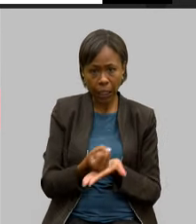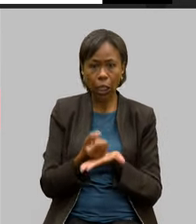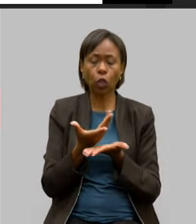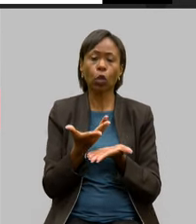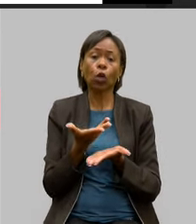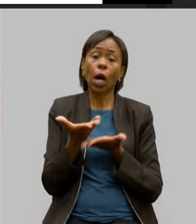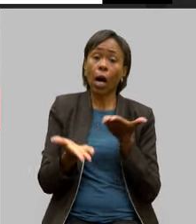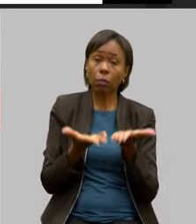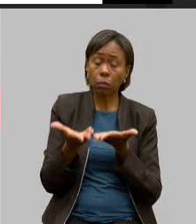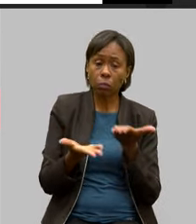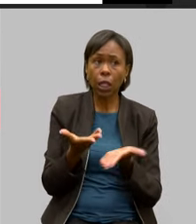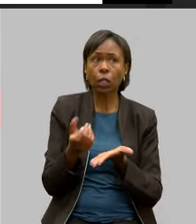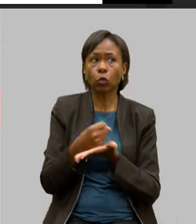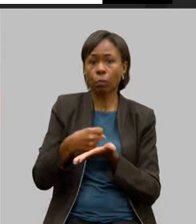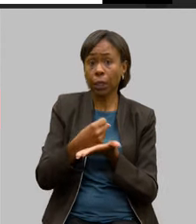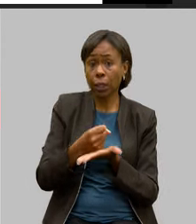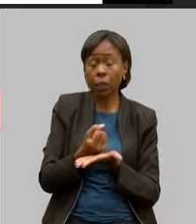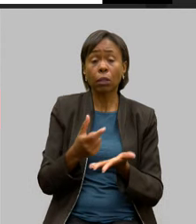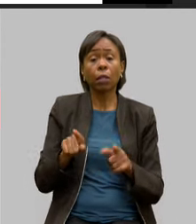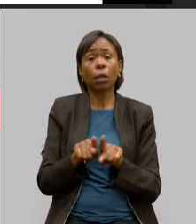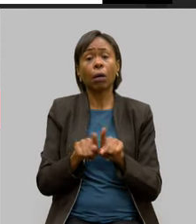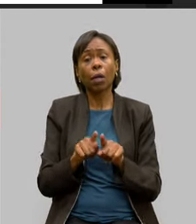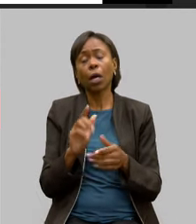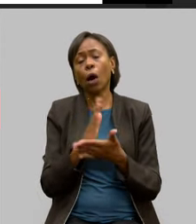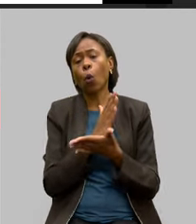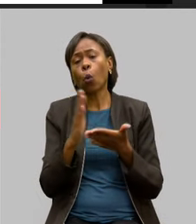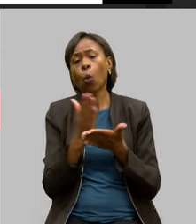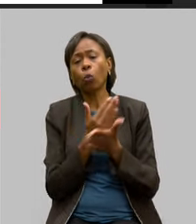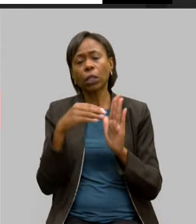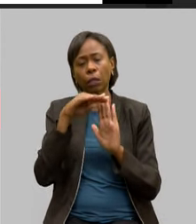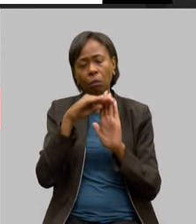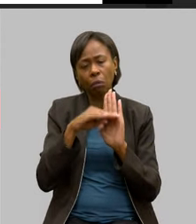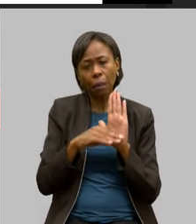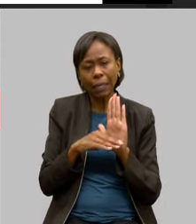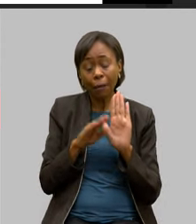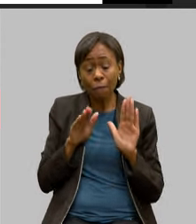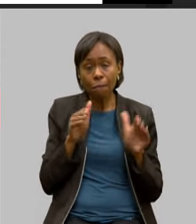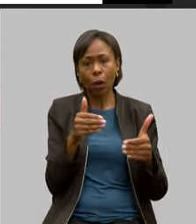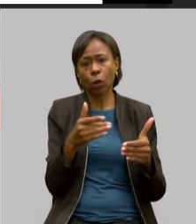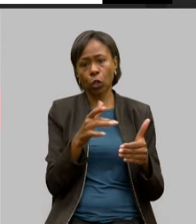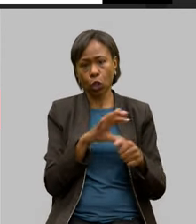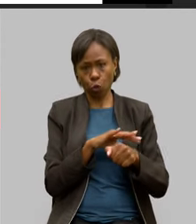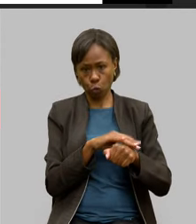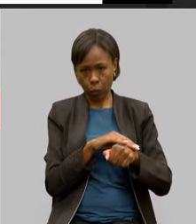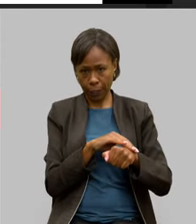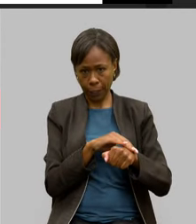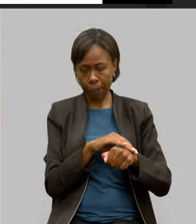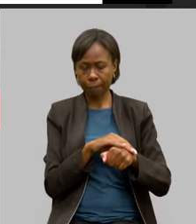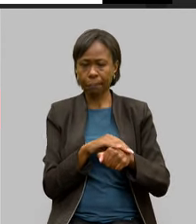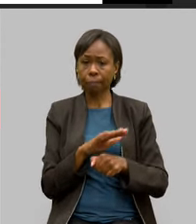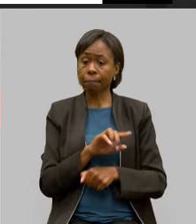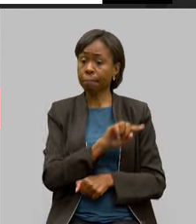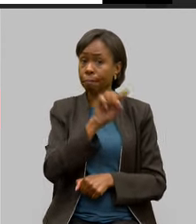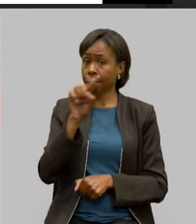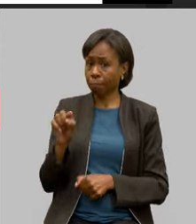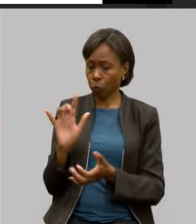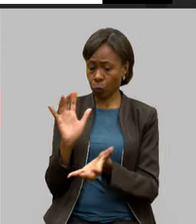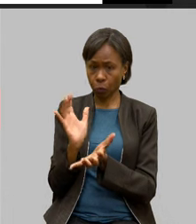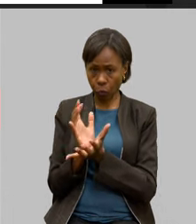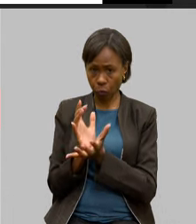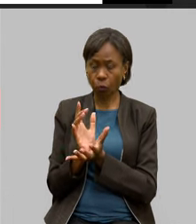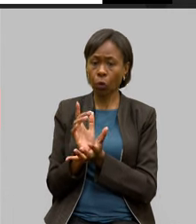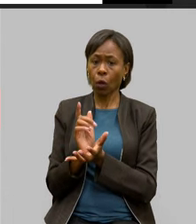programas específicos e de determinadas doenças e com relação aos produtos derivados da da